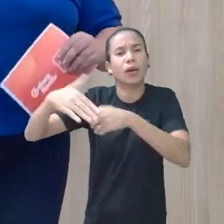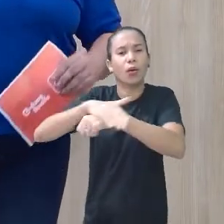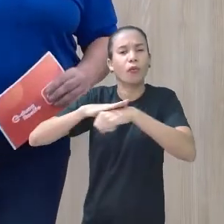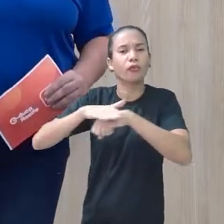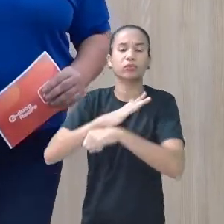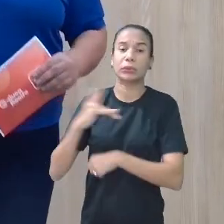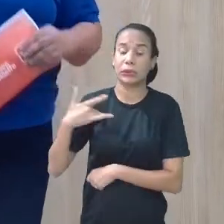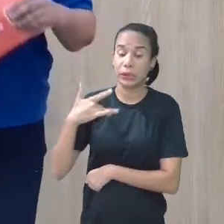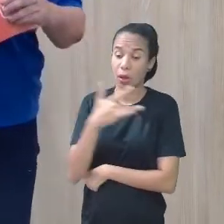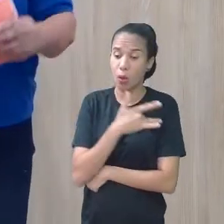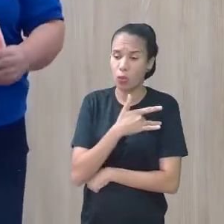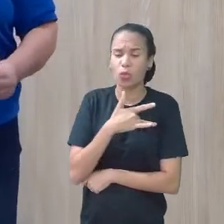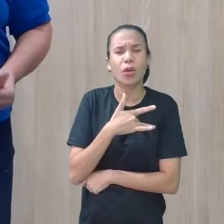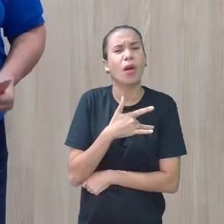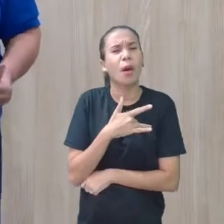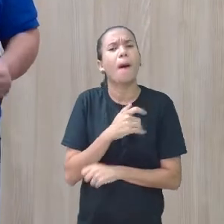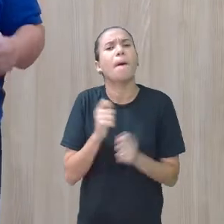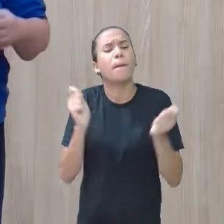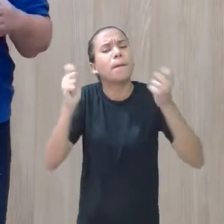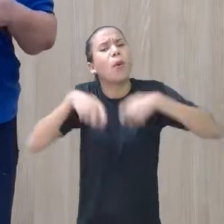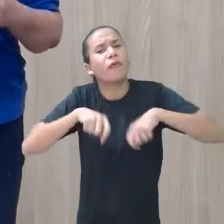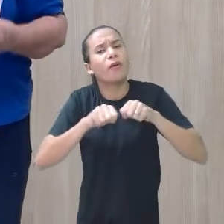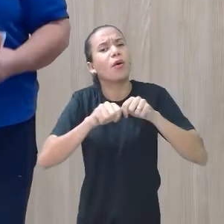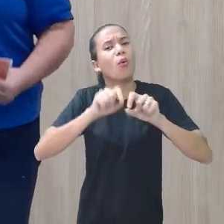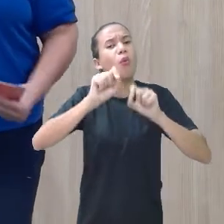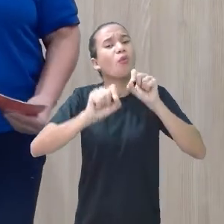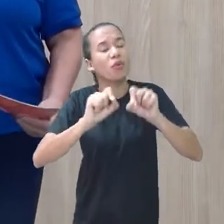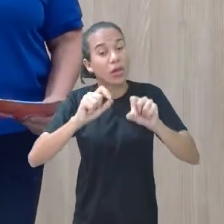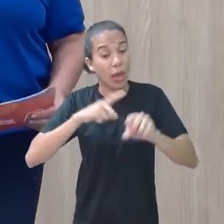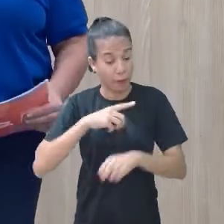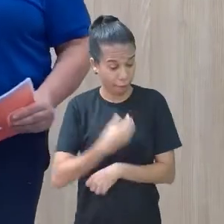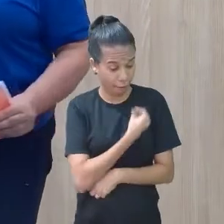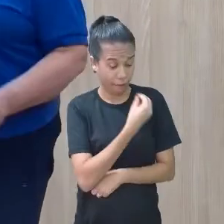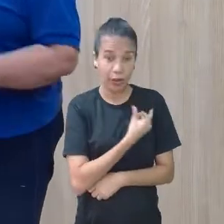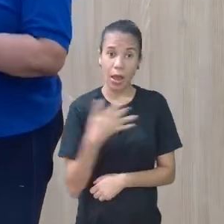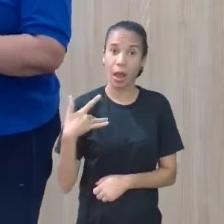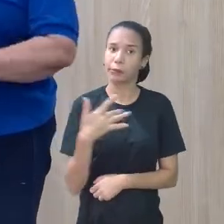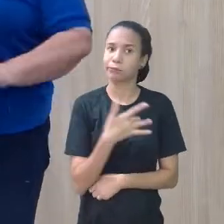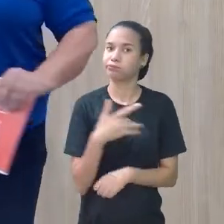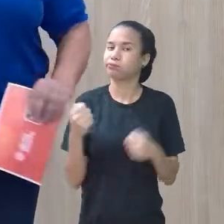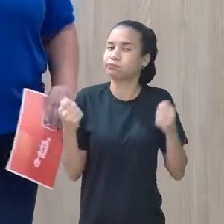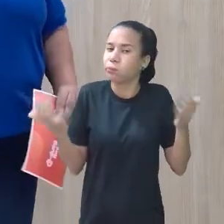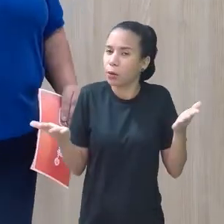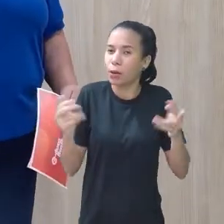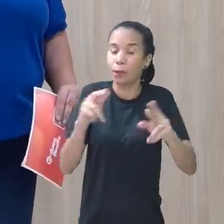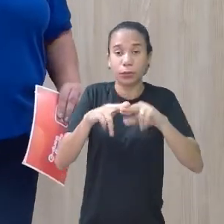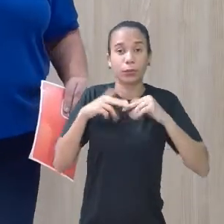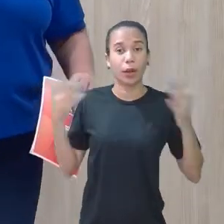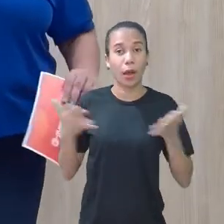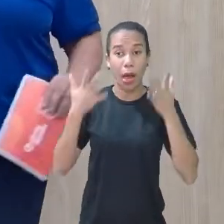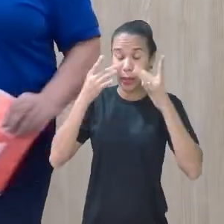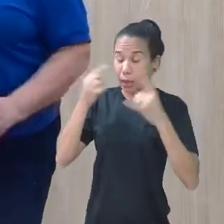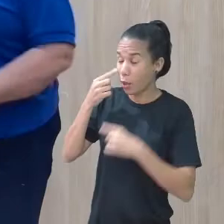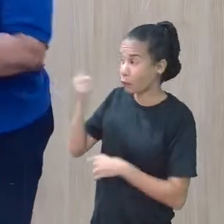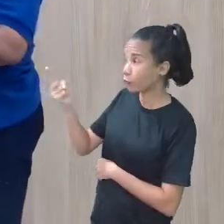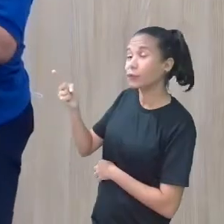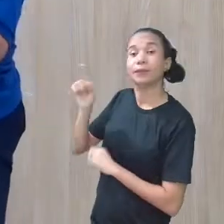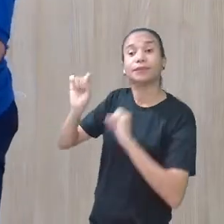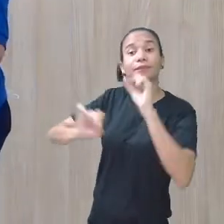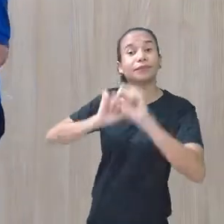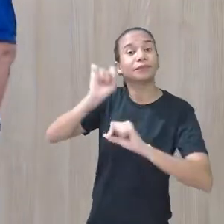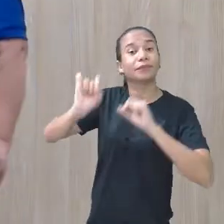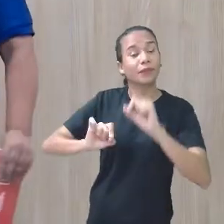nessa questão, né, o que a gente pode fazer para ter uma vida mais saudável. E aí a gente está chamando a atenção de vocês